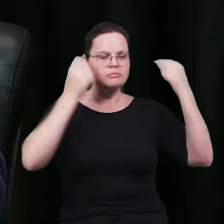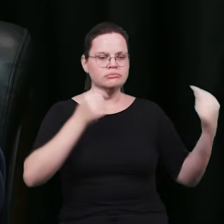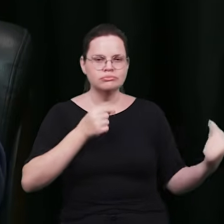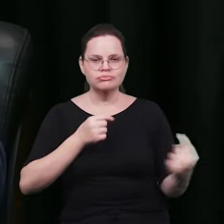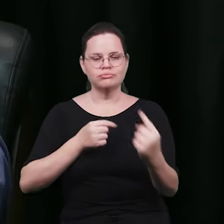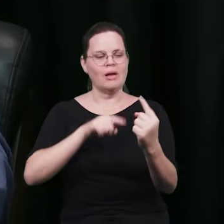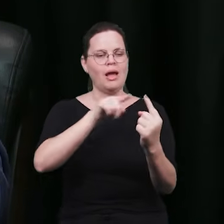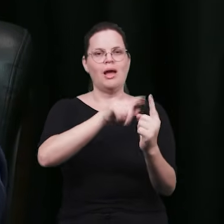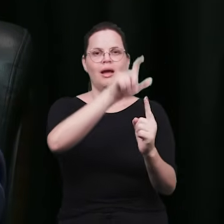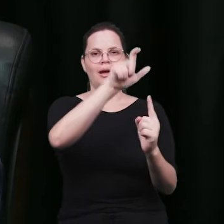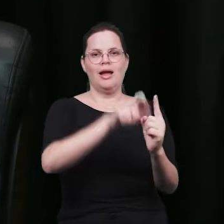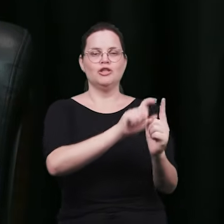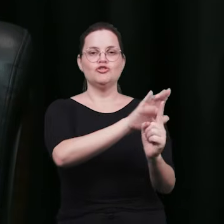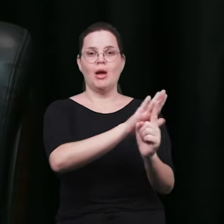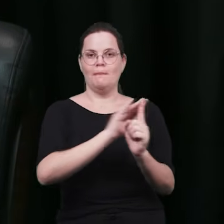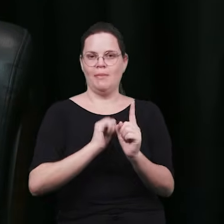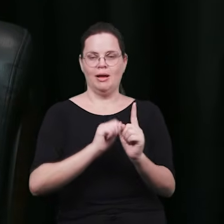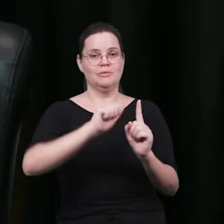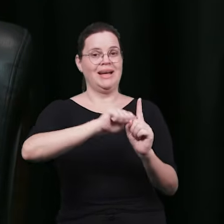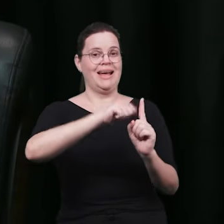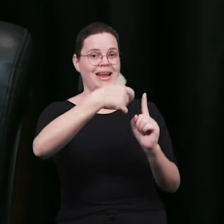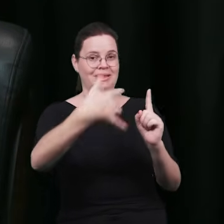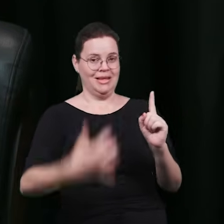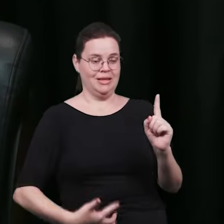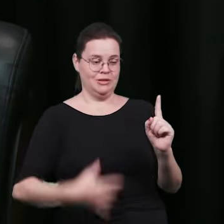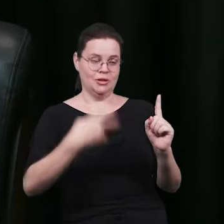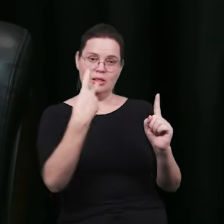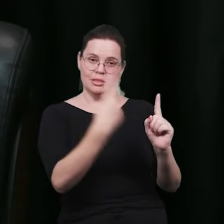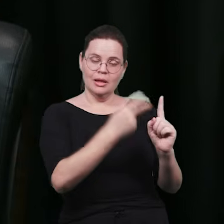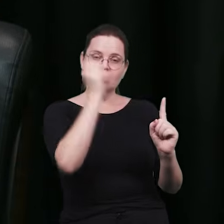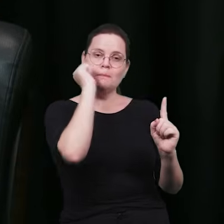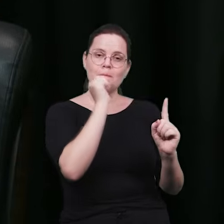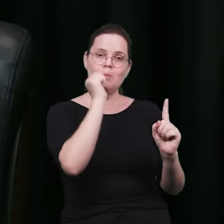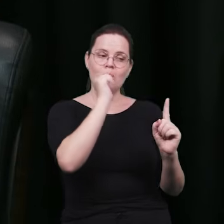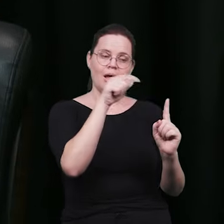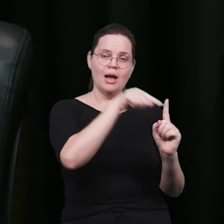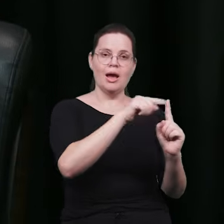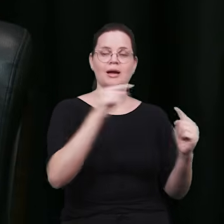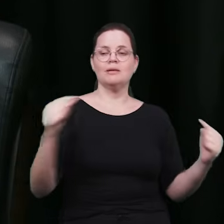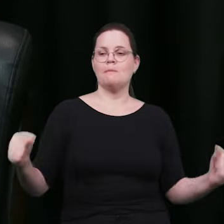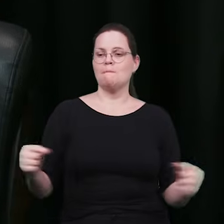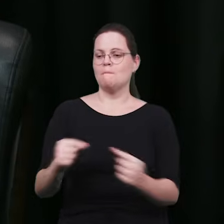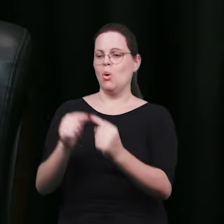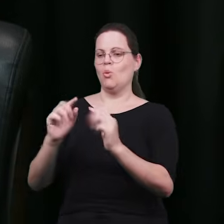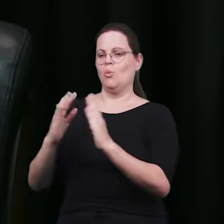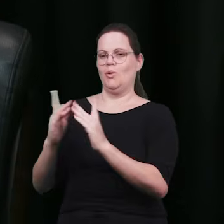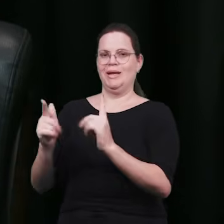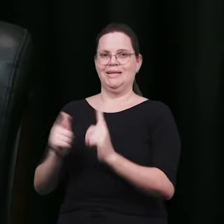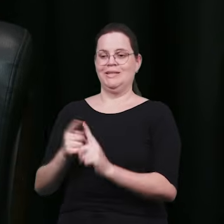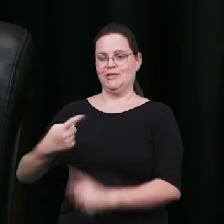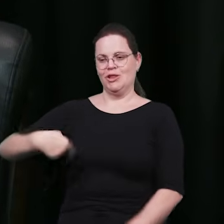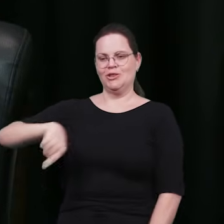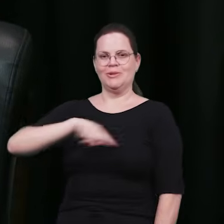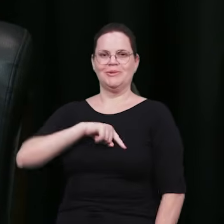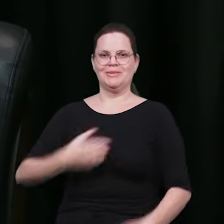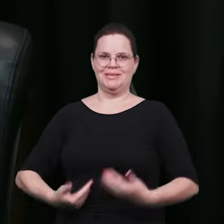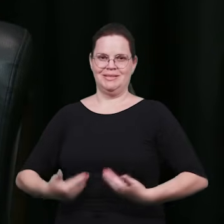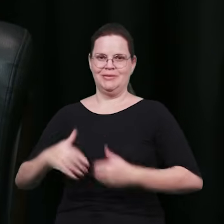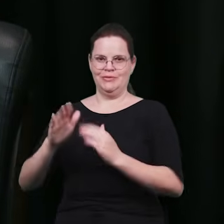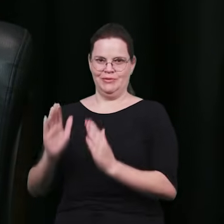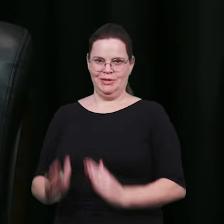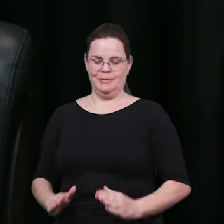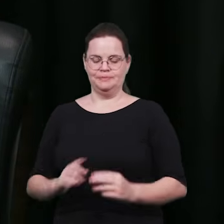as características daquela mulher que apontam para as características da igreja. No